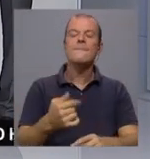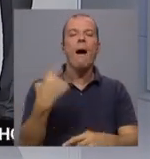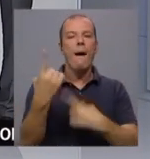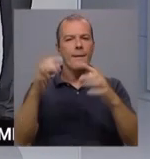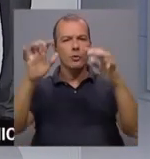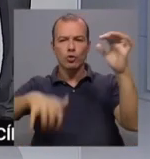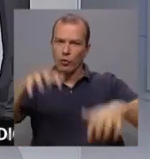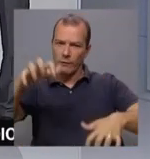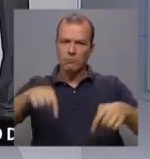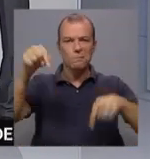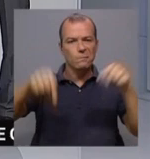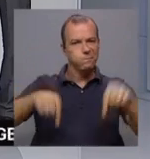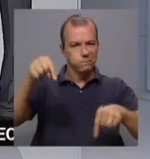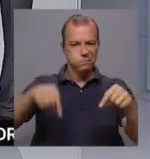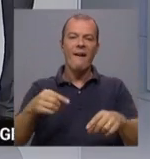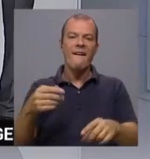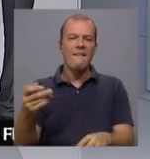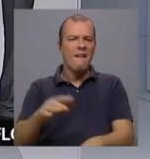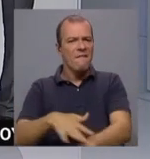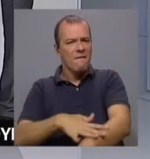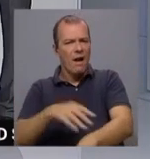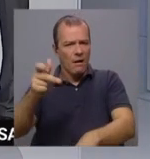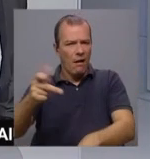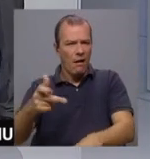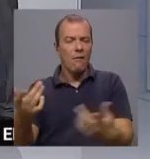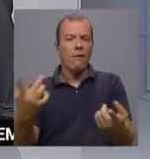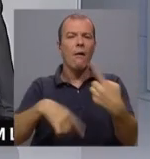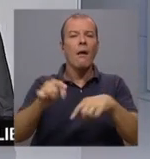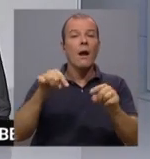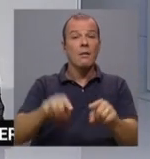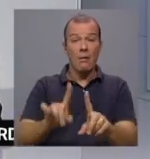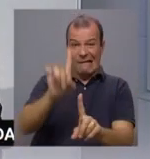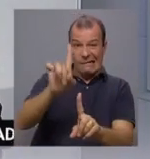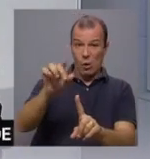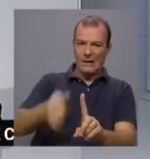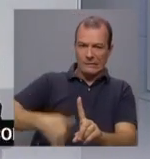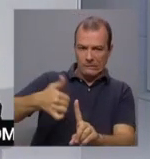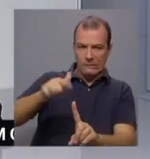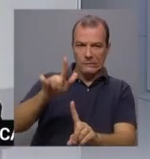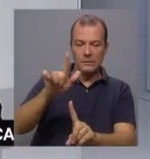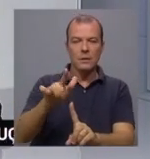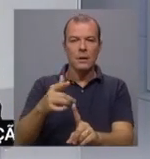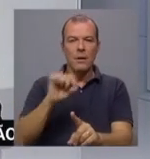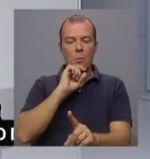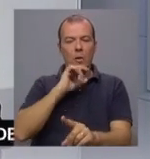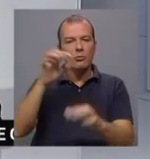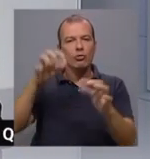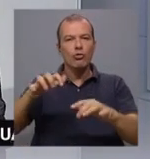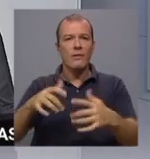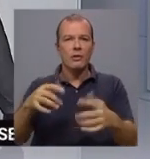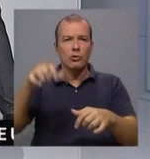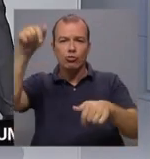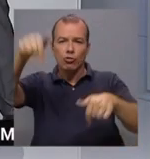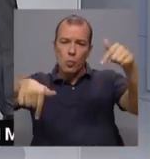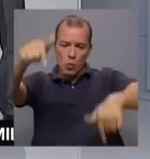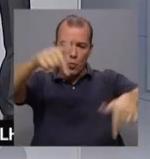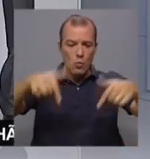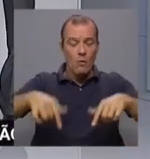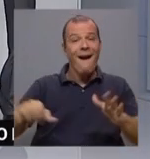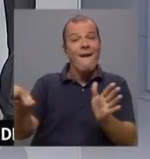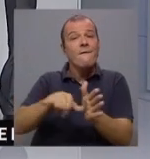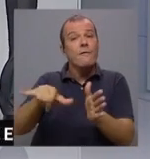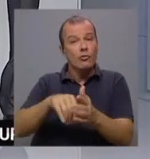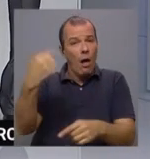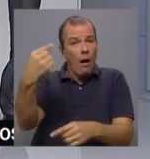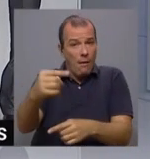de chuva que será em geral fraca e em especial nas vertentes norte, embora também haja a possibilidade de período de chuva fraco ao chuvisco na região do Funchal,